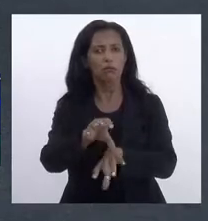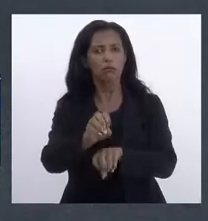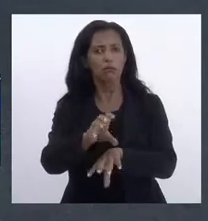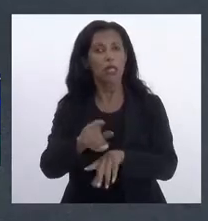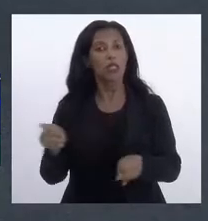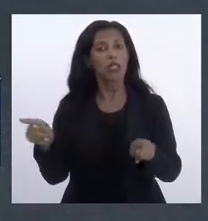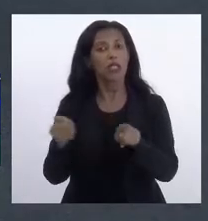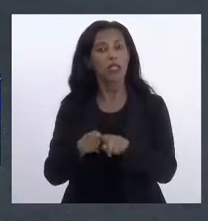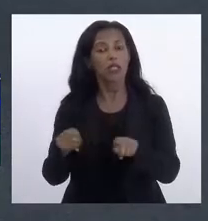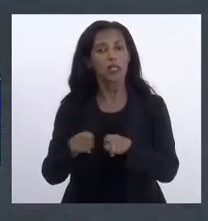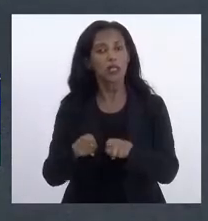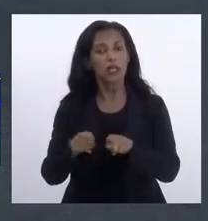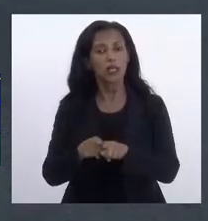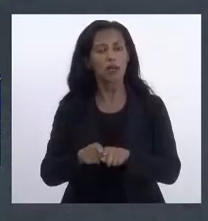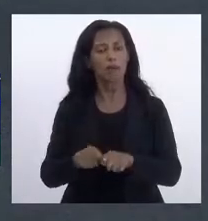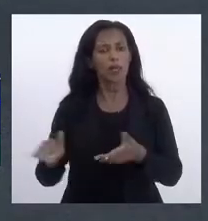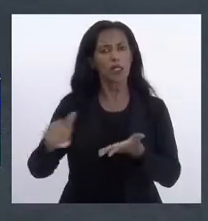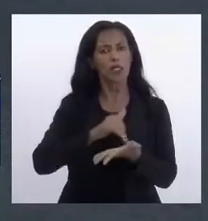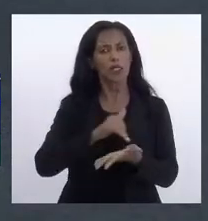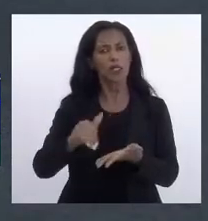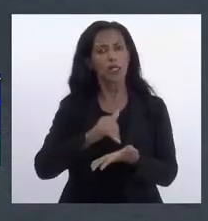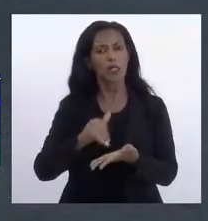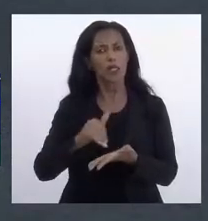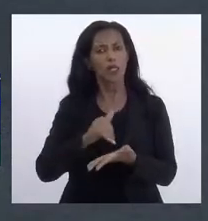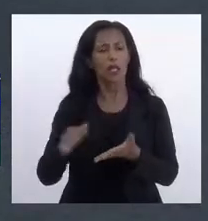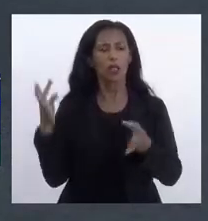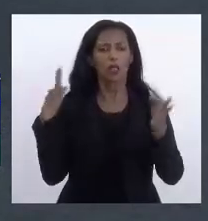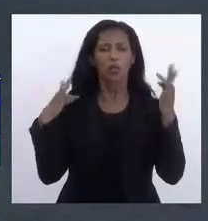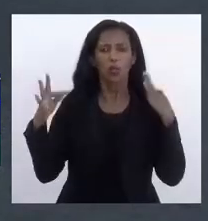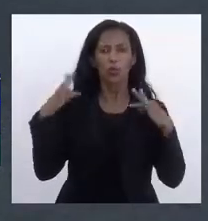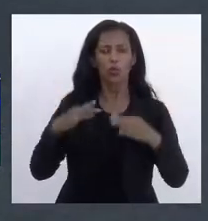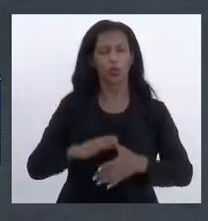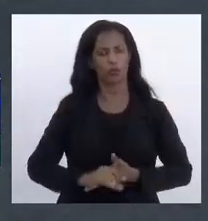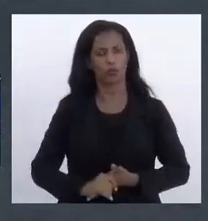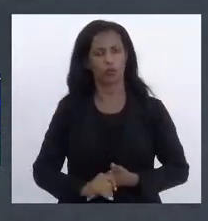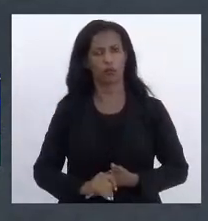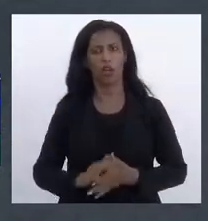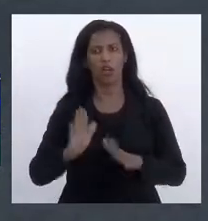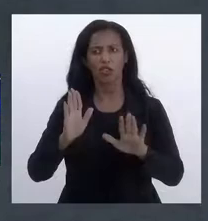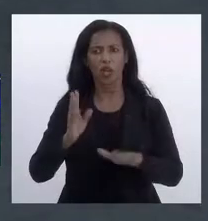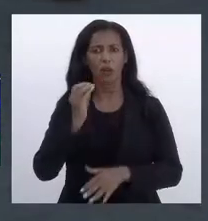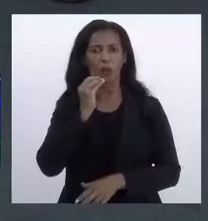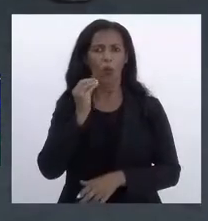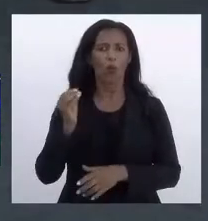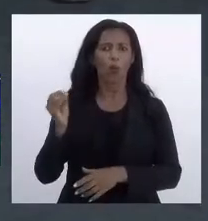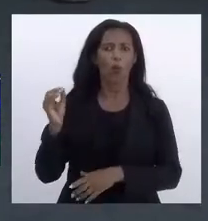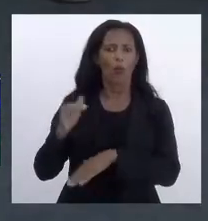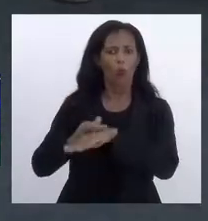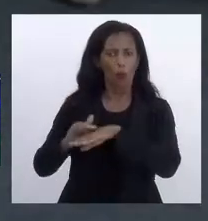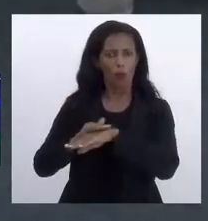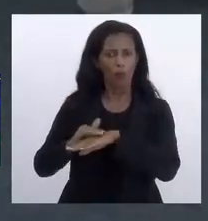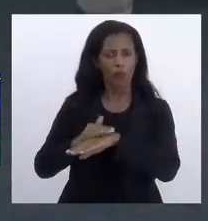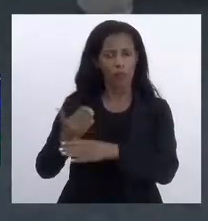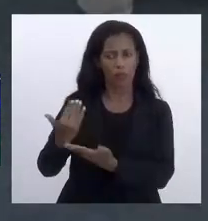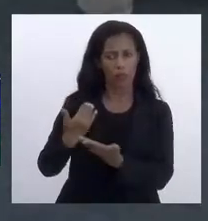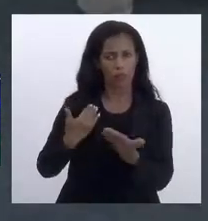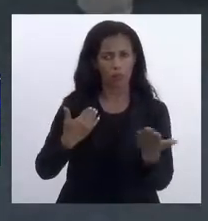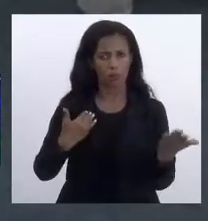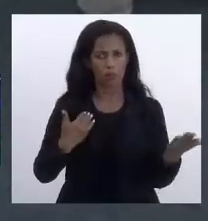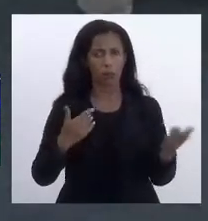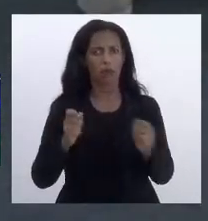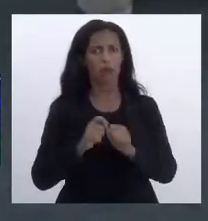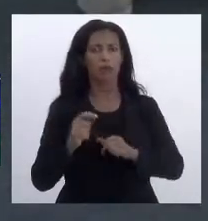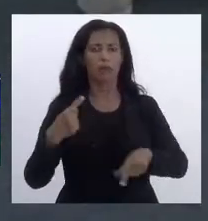e também à Secretaria de Turismo. Então, já pude conversar com os companheiros para a gente fazer